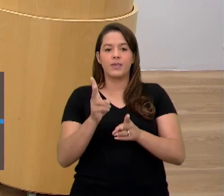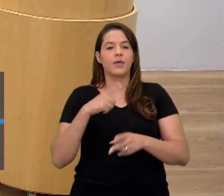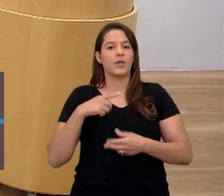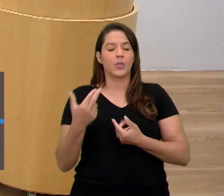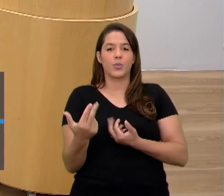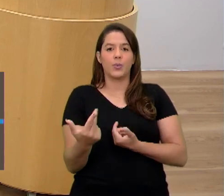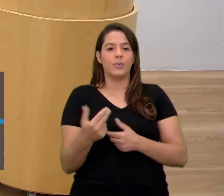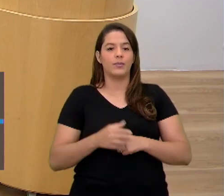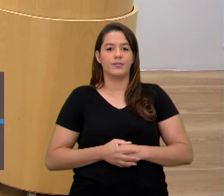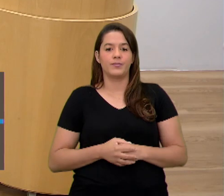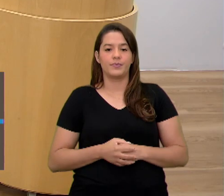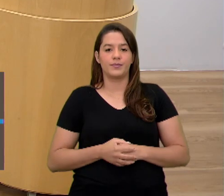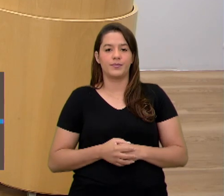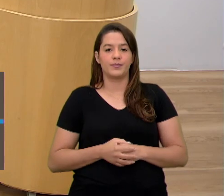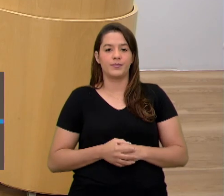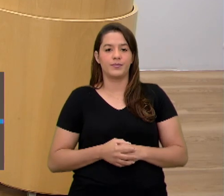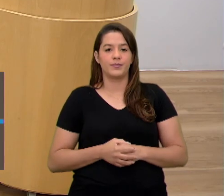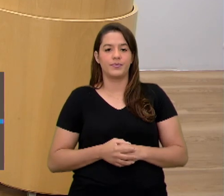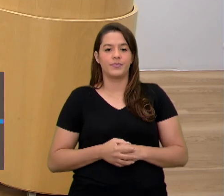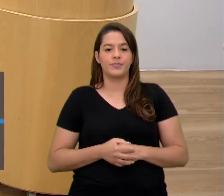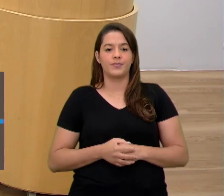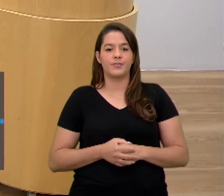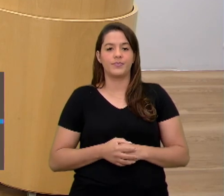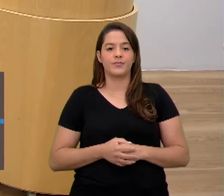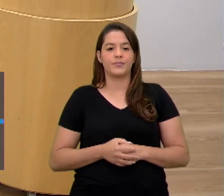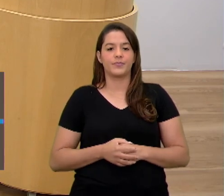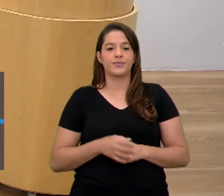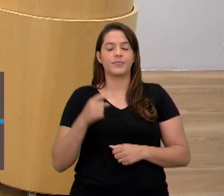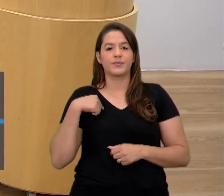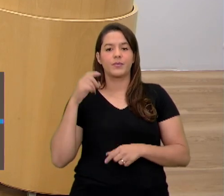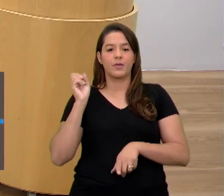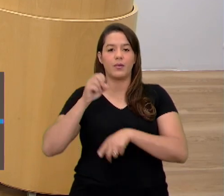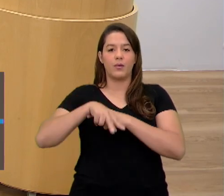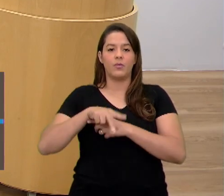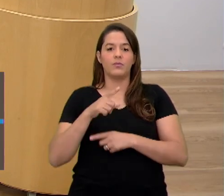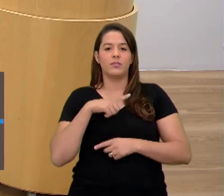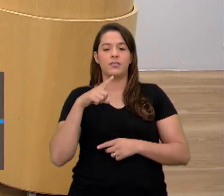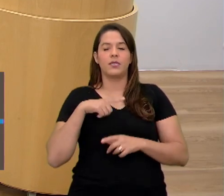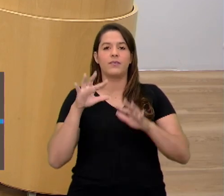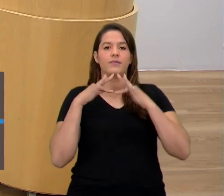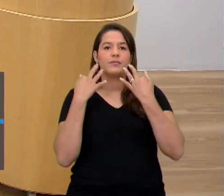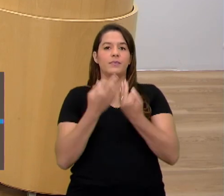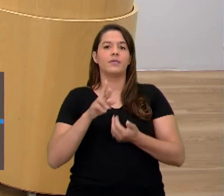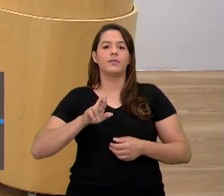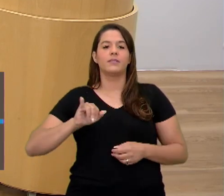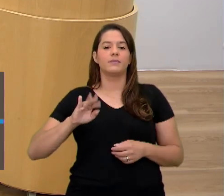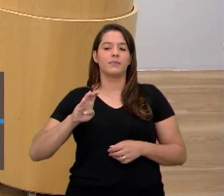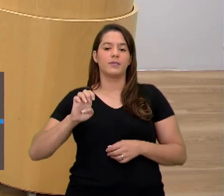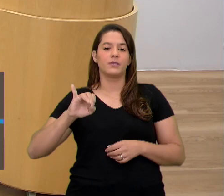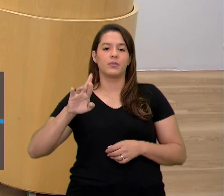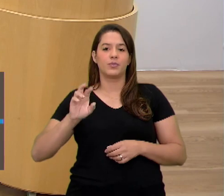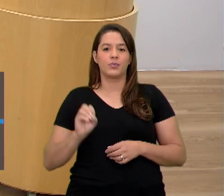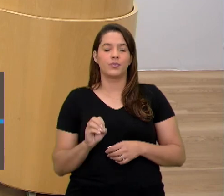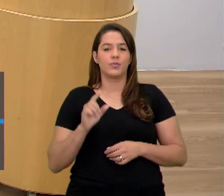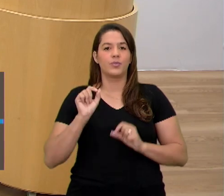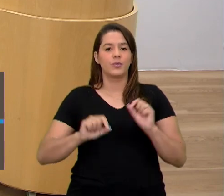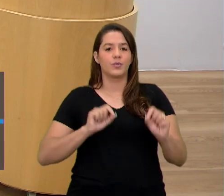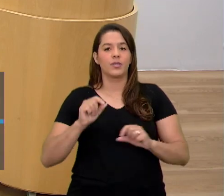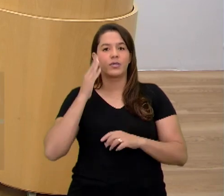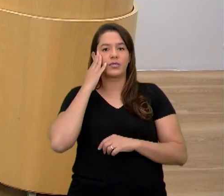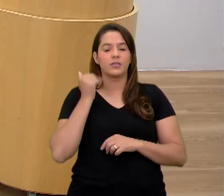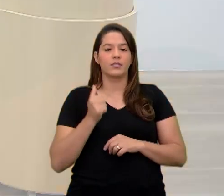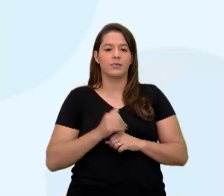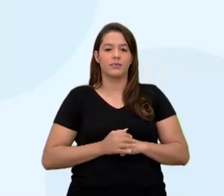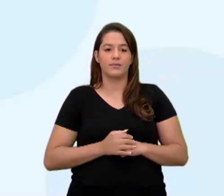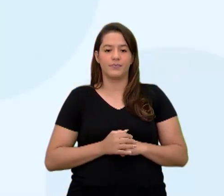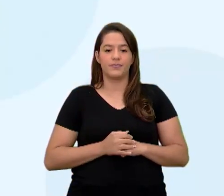mesma. Então, o que acontece? Vamos calcular o índice aí de ocupação lá na família Ribeiro, ali? O que a gente sabe, então? Pessoas com ocupação,